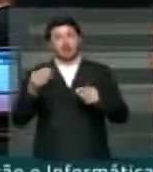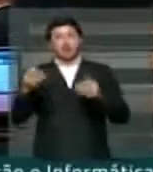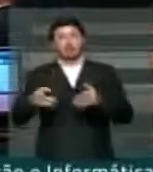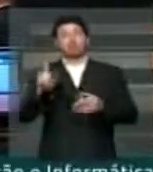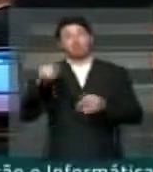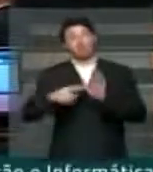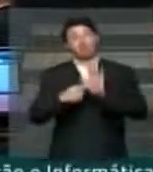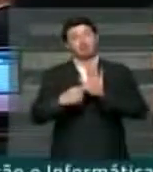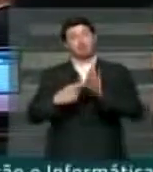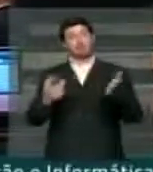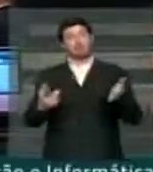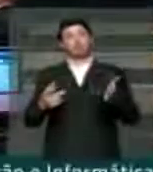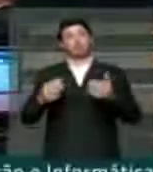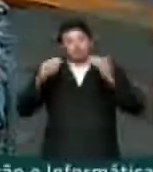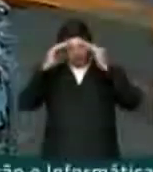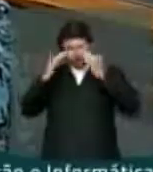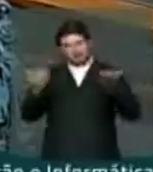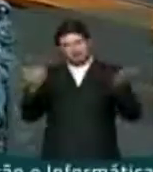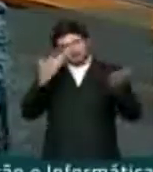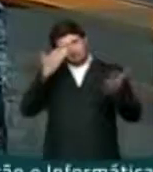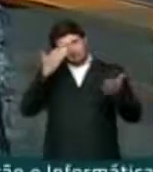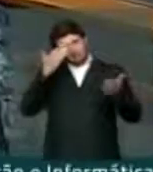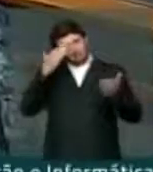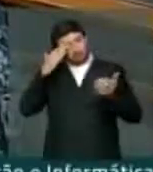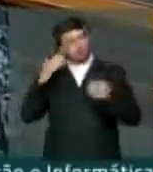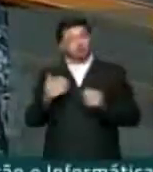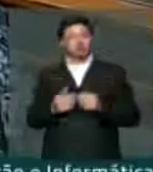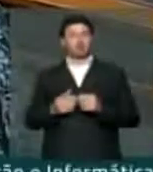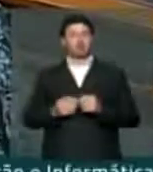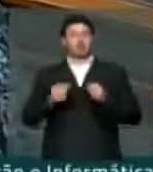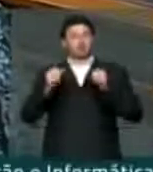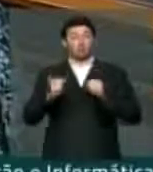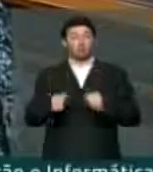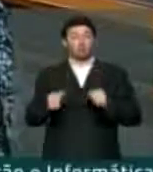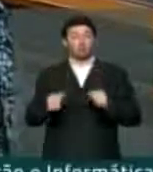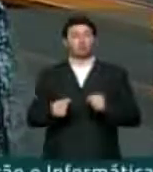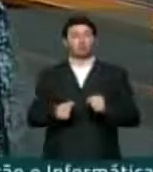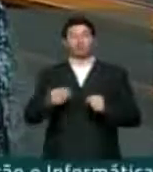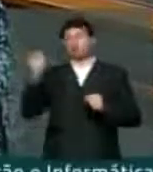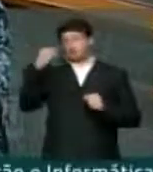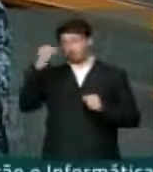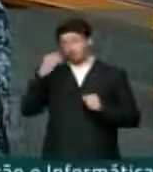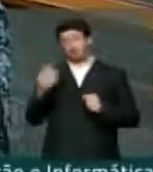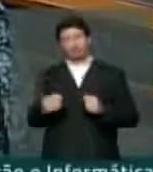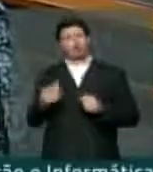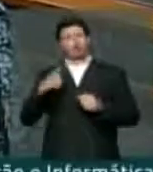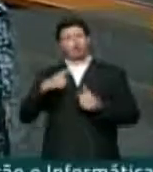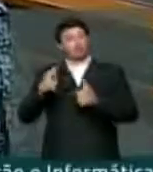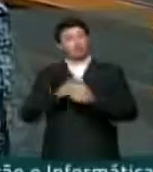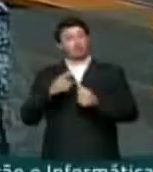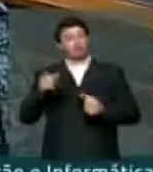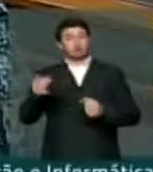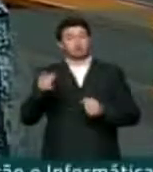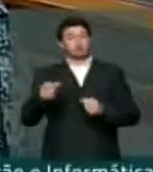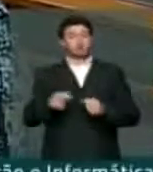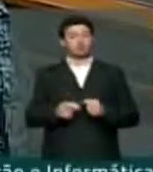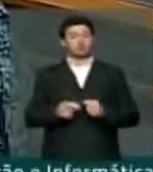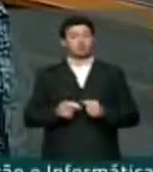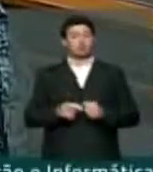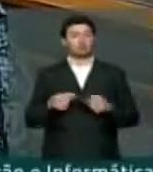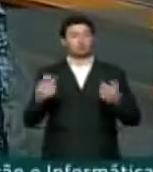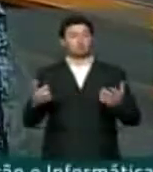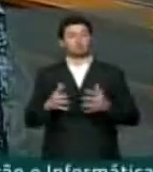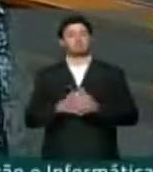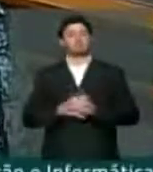presença é um sinal de respeito, de consideração a um poder que está falho, que está devendo, que está,